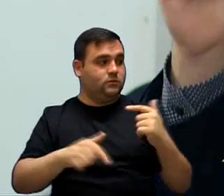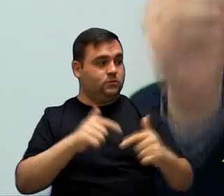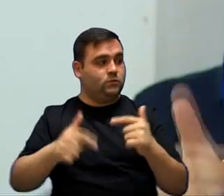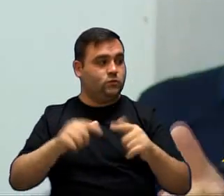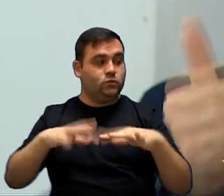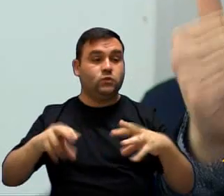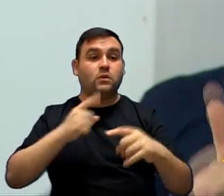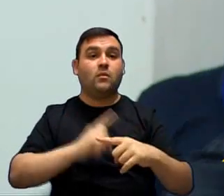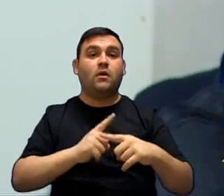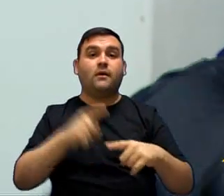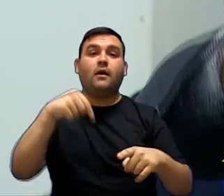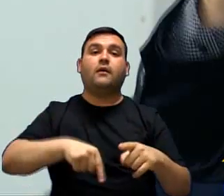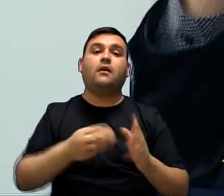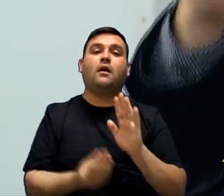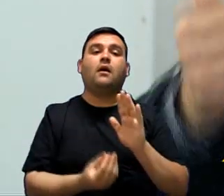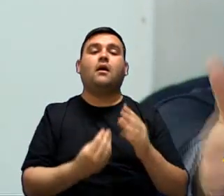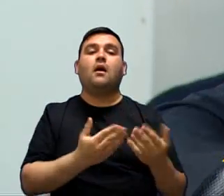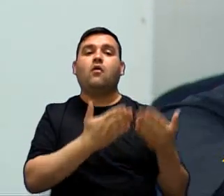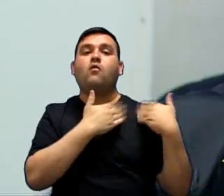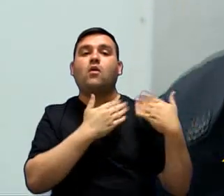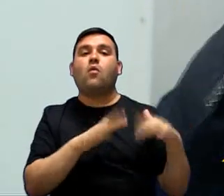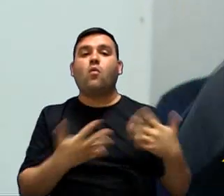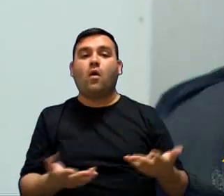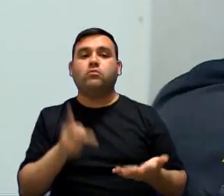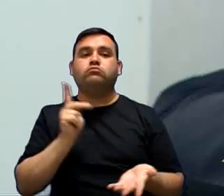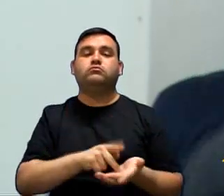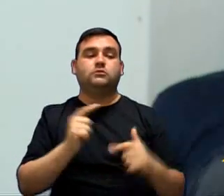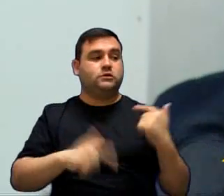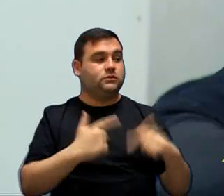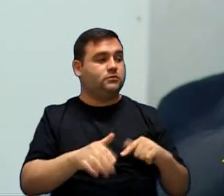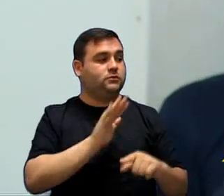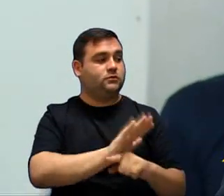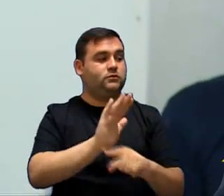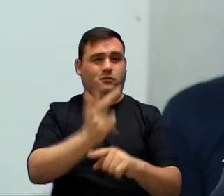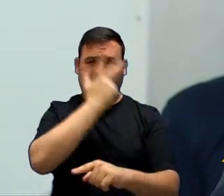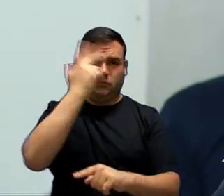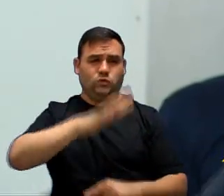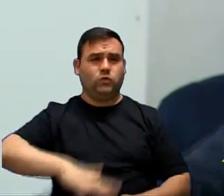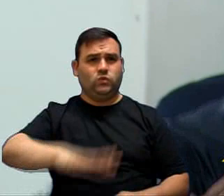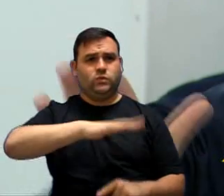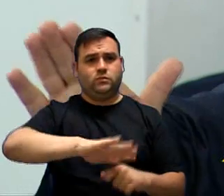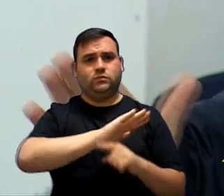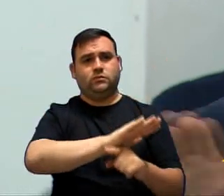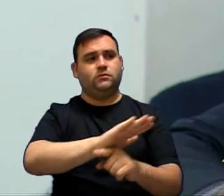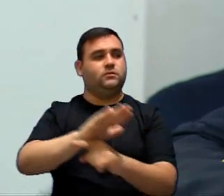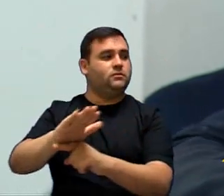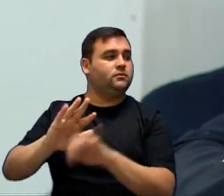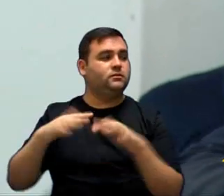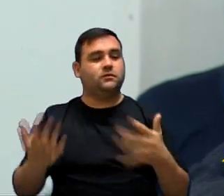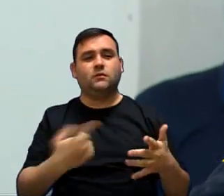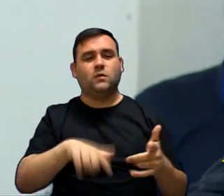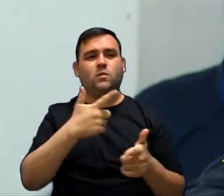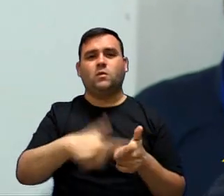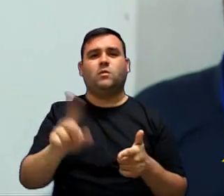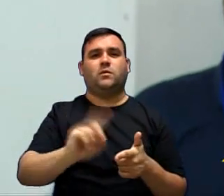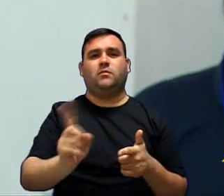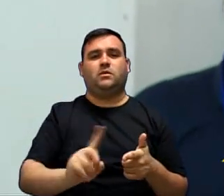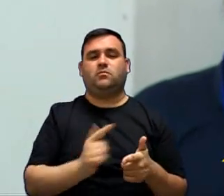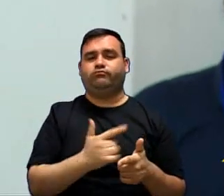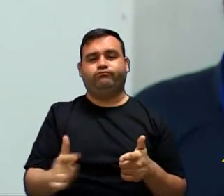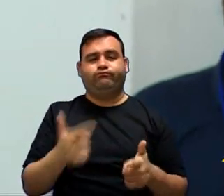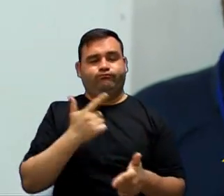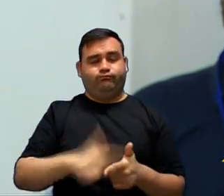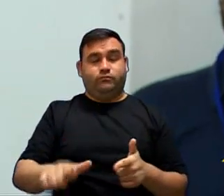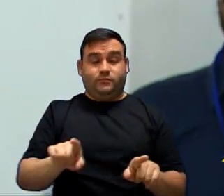que aqui a função é realmente trabalhar pelo povo, para o povo. Tá? Então não temos problema nenhum com